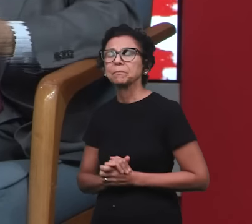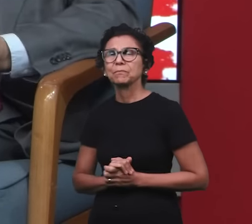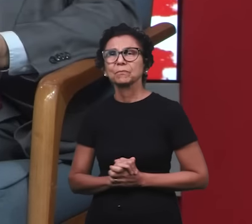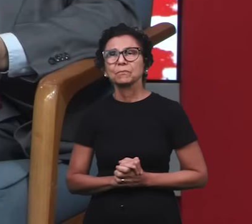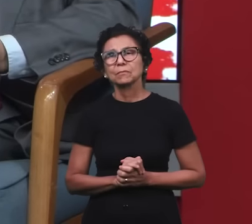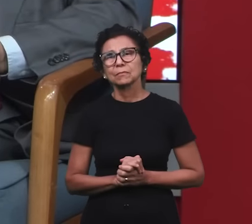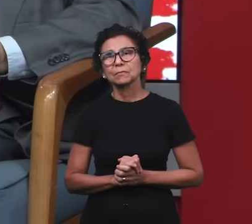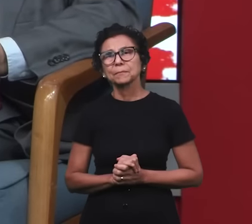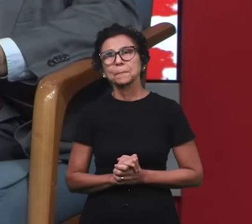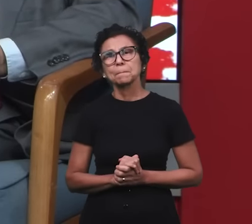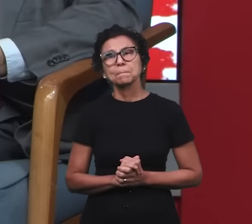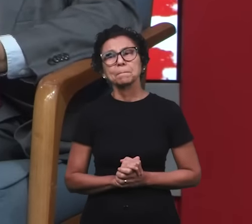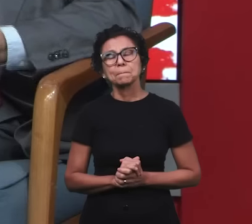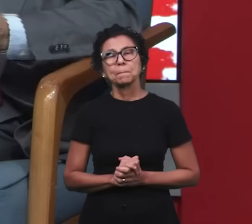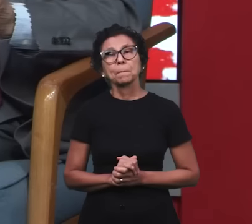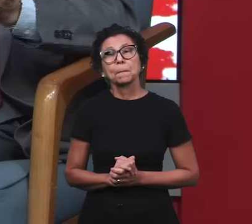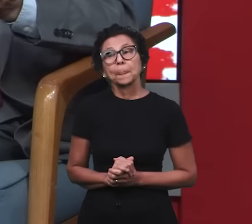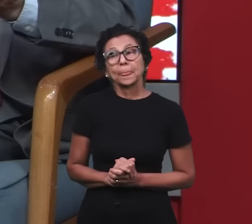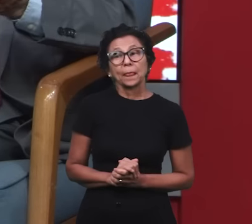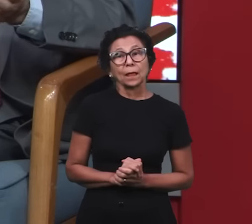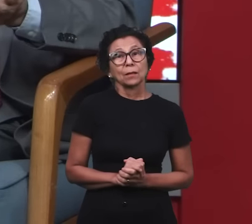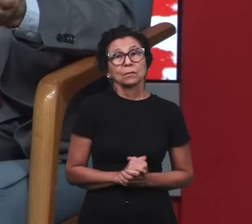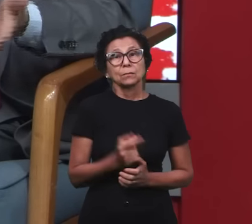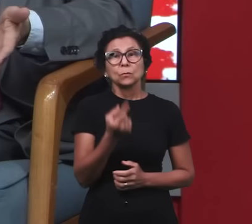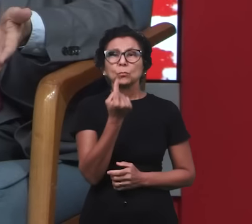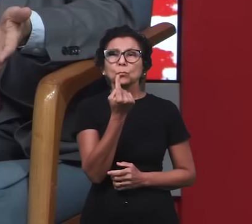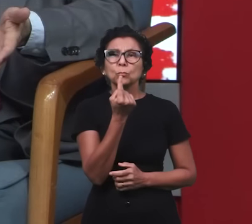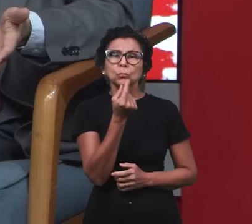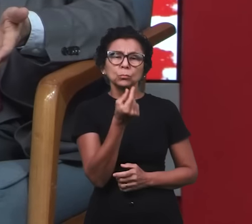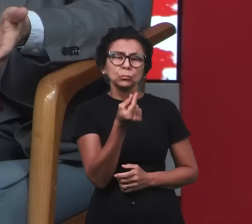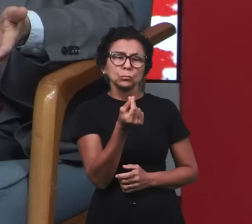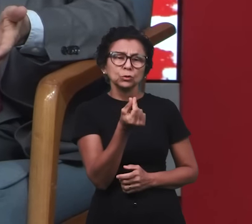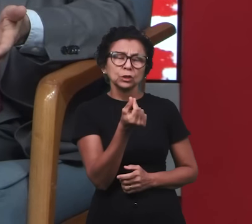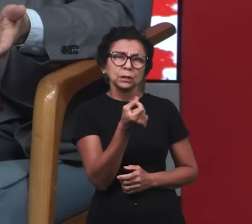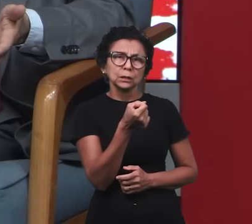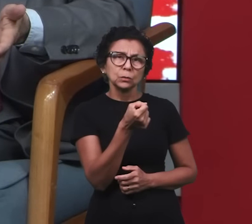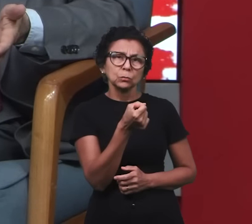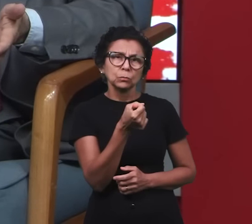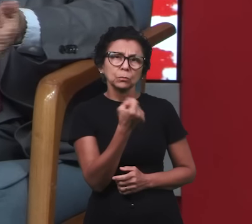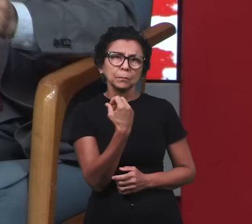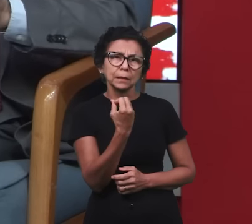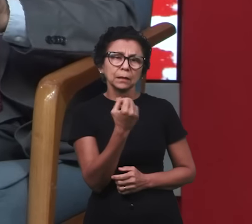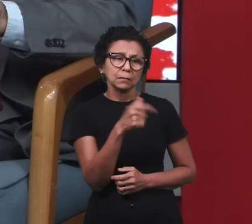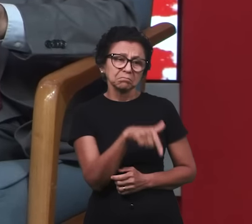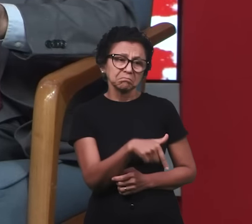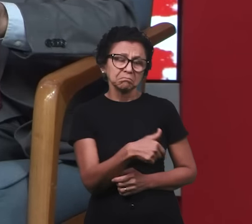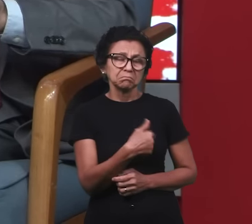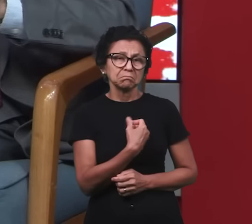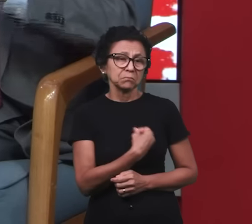ele necessitava. Mas uma esmola era para quê? Para essa vida.